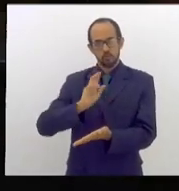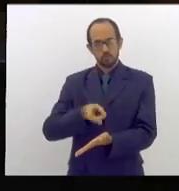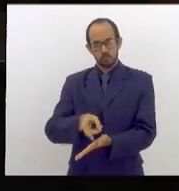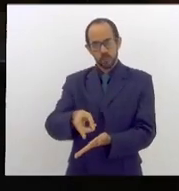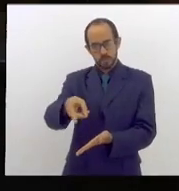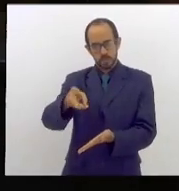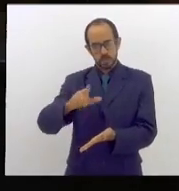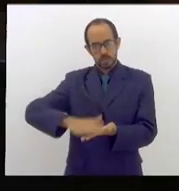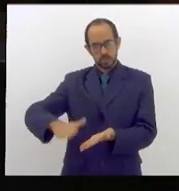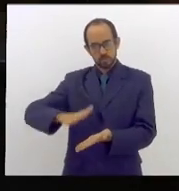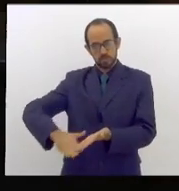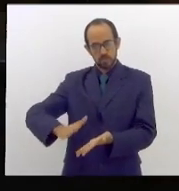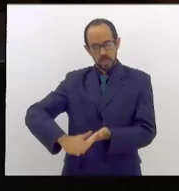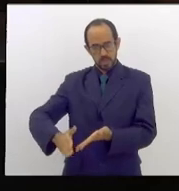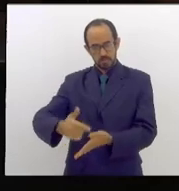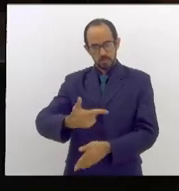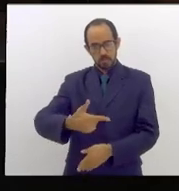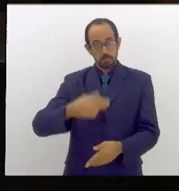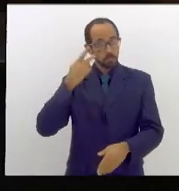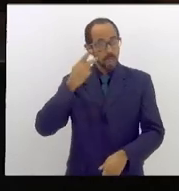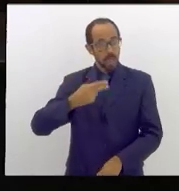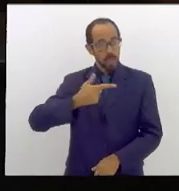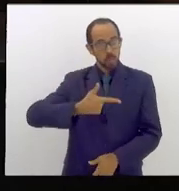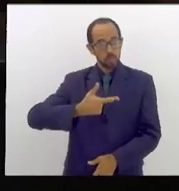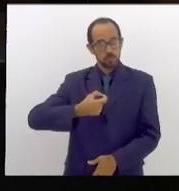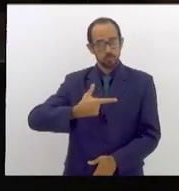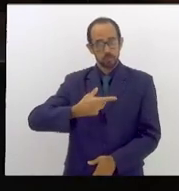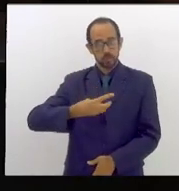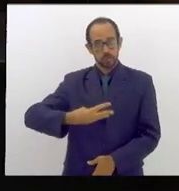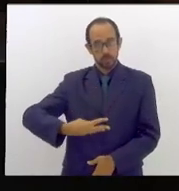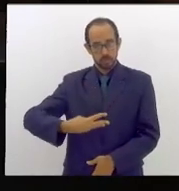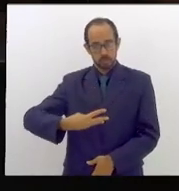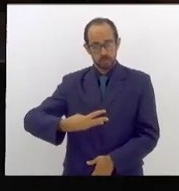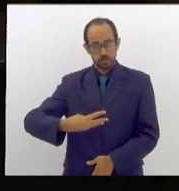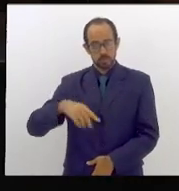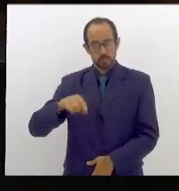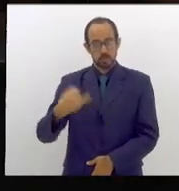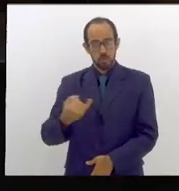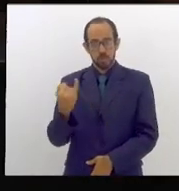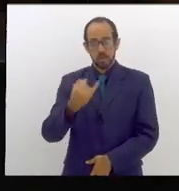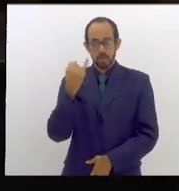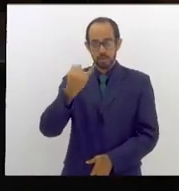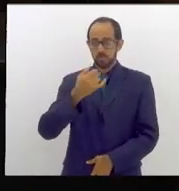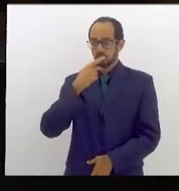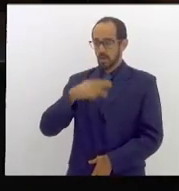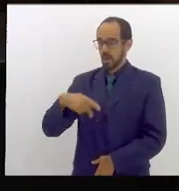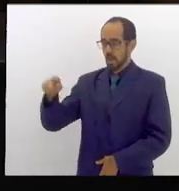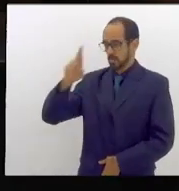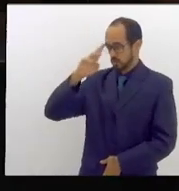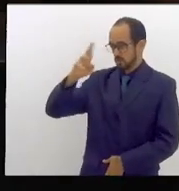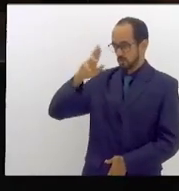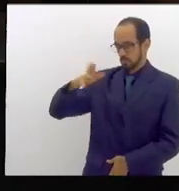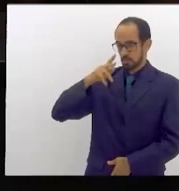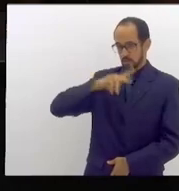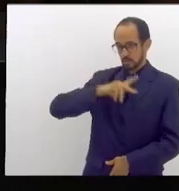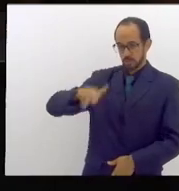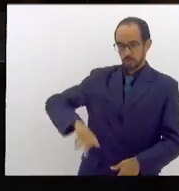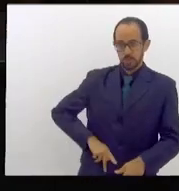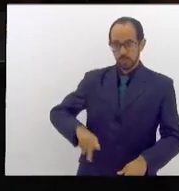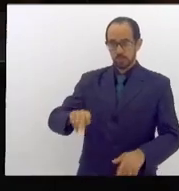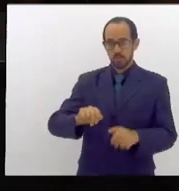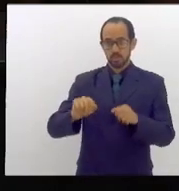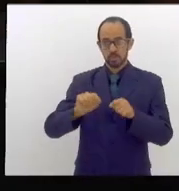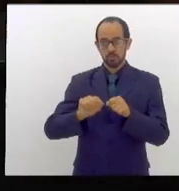o exercício financeiro de 2023 é importante dizer senhor presidente que fizemos alguns